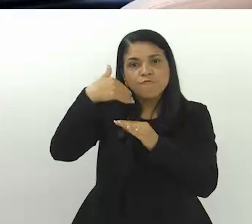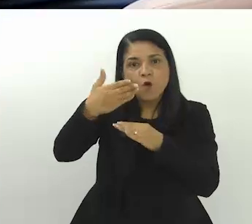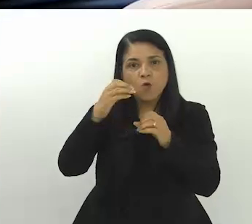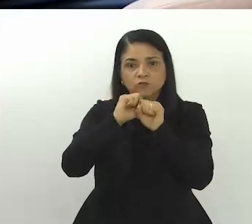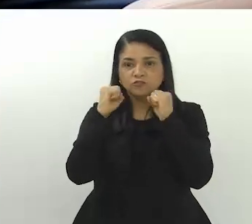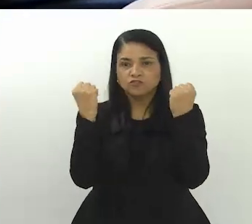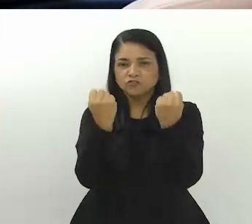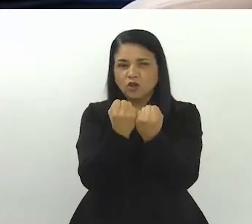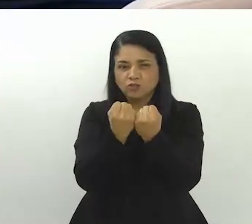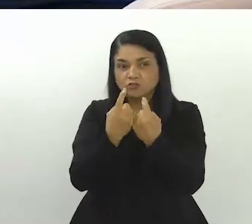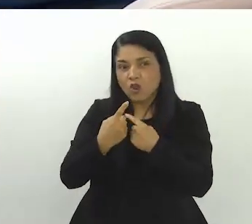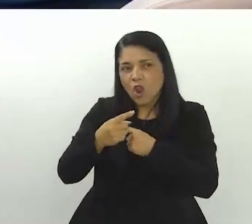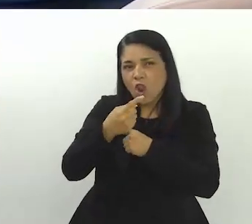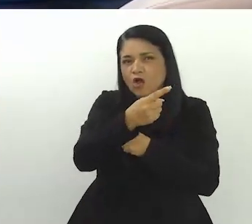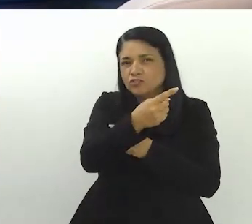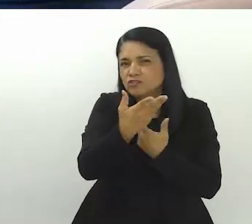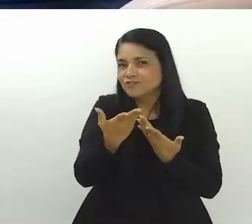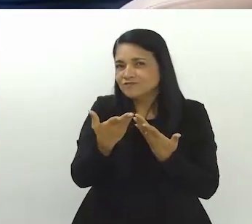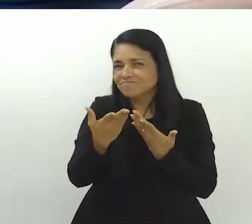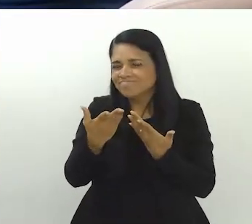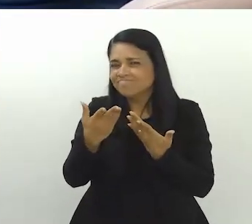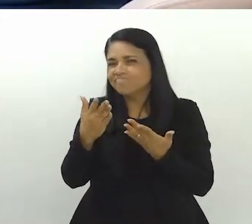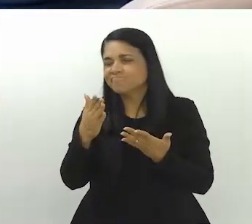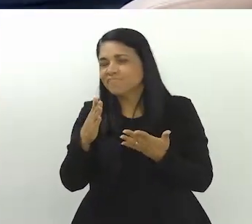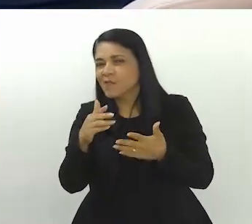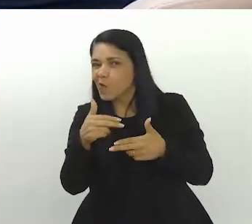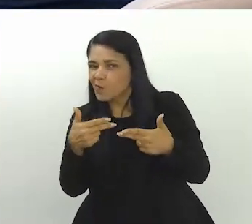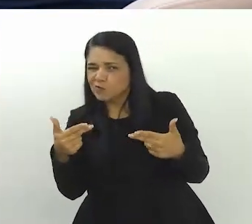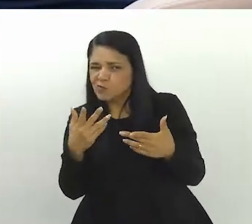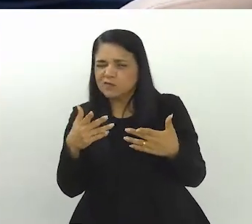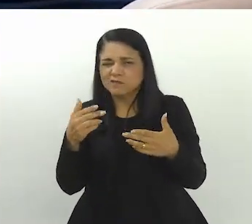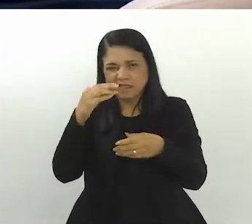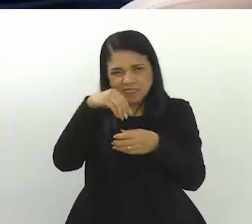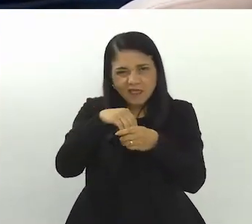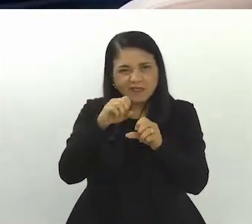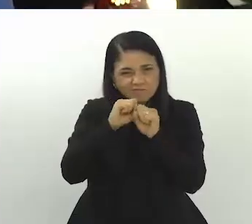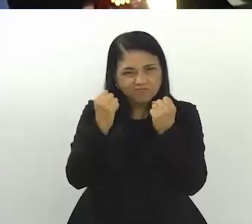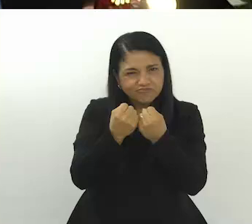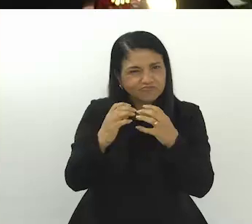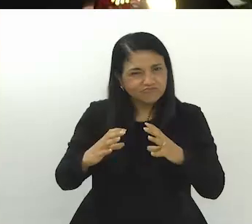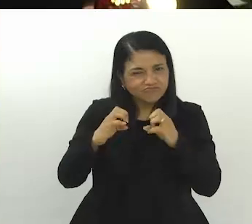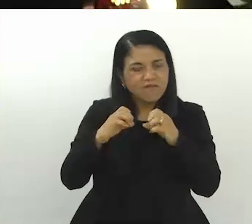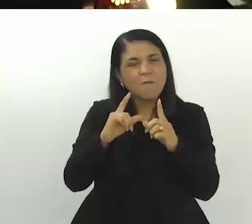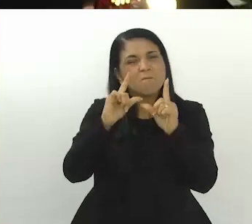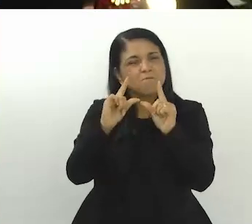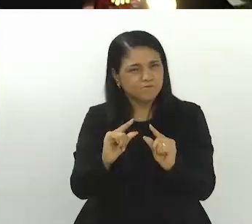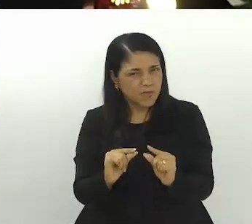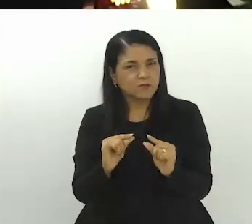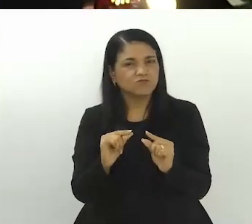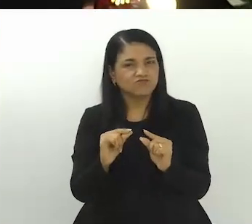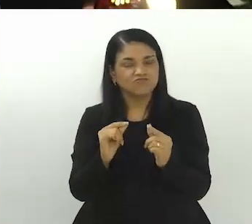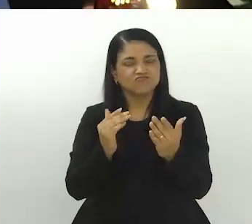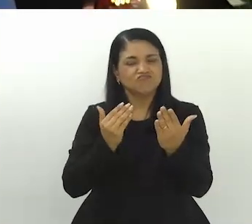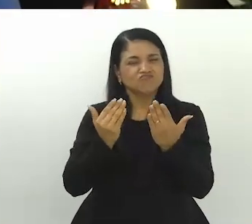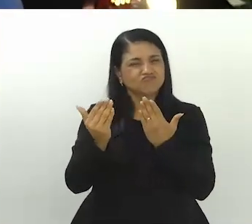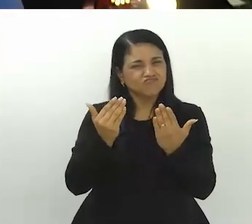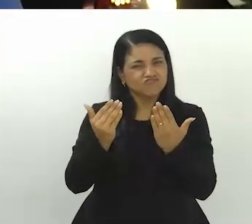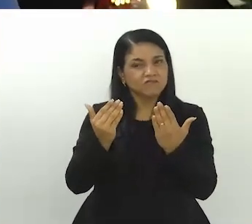bem longe, né? Existem algumas coisas assim dentro do estádio, mas bem minimizadas, não comparadas a lá atrás,